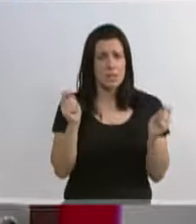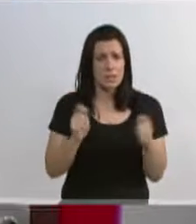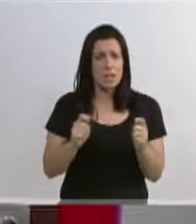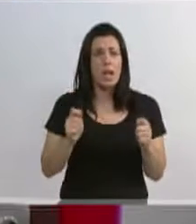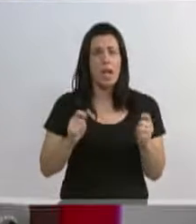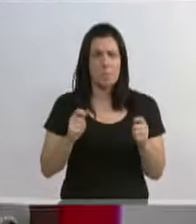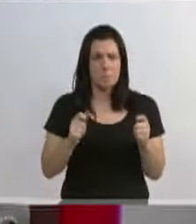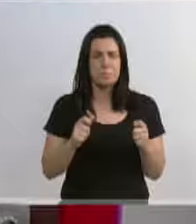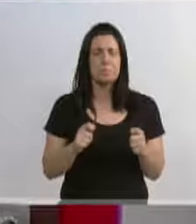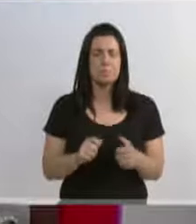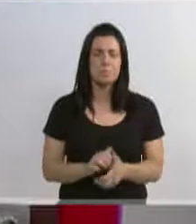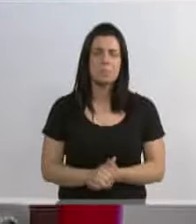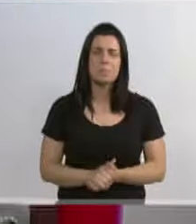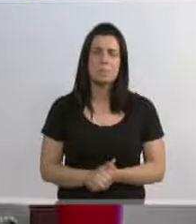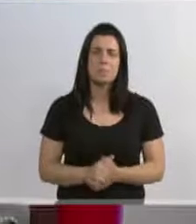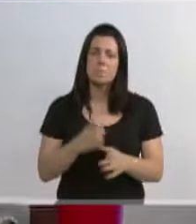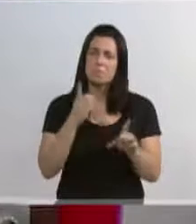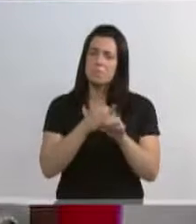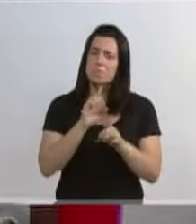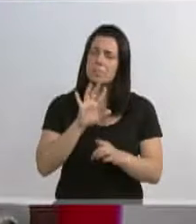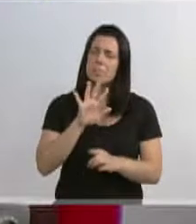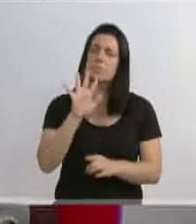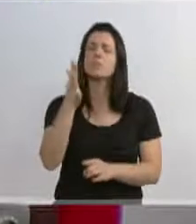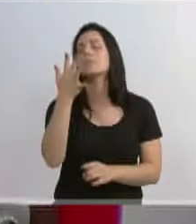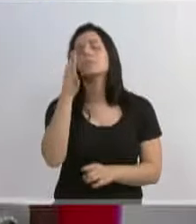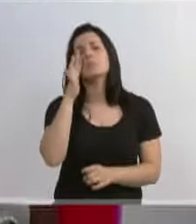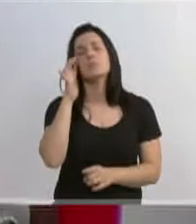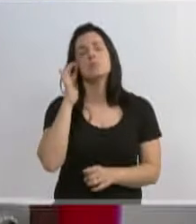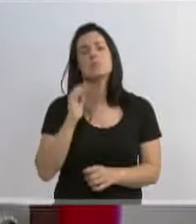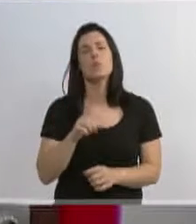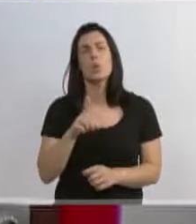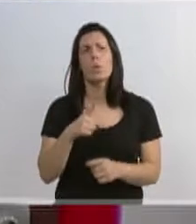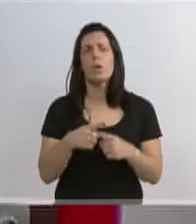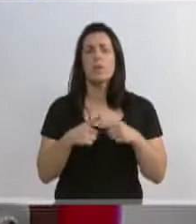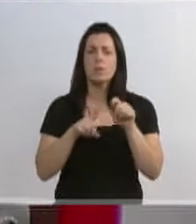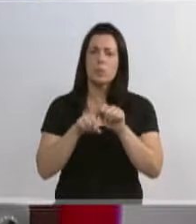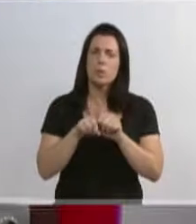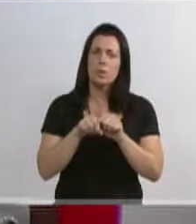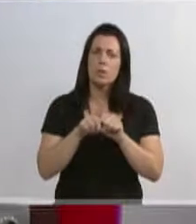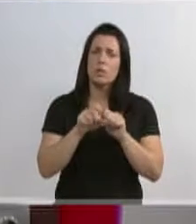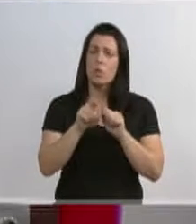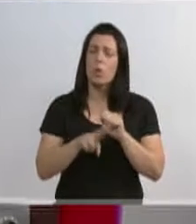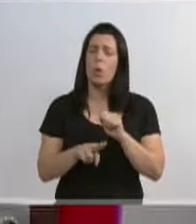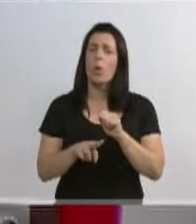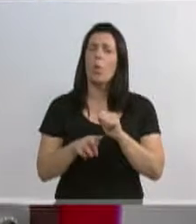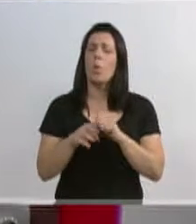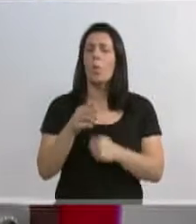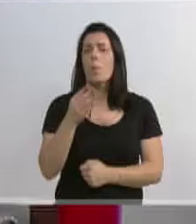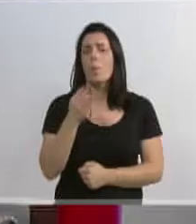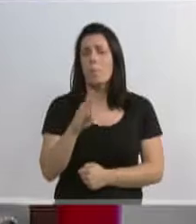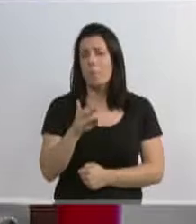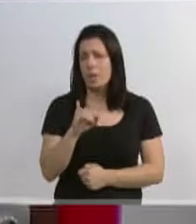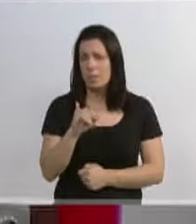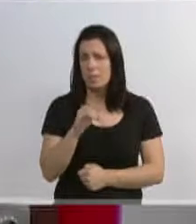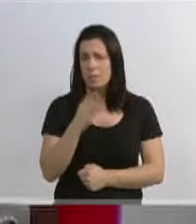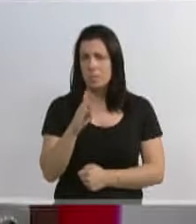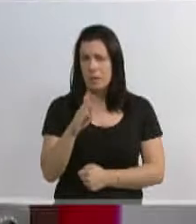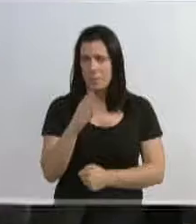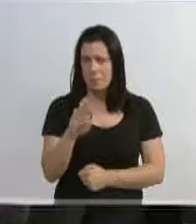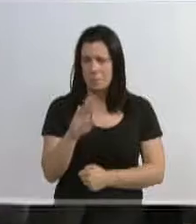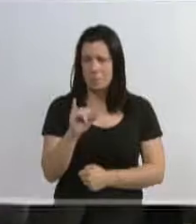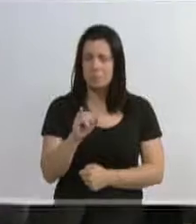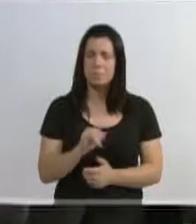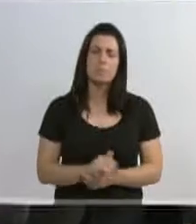presente nesse encontro que acontece ou mensalmente ou a cada 2 meses. Obrigado, presidente.